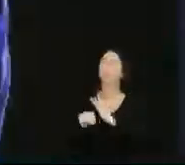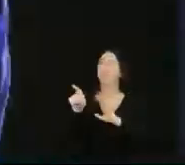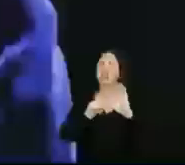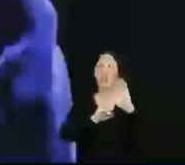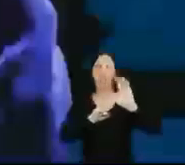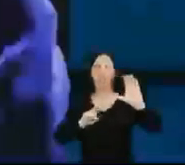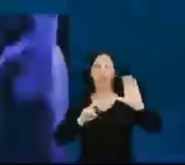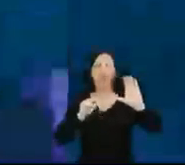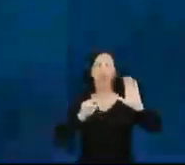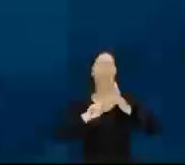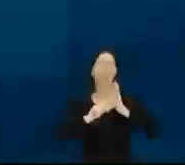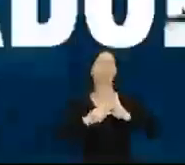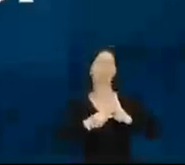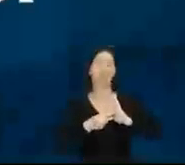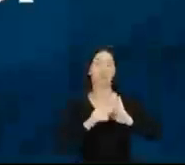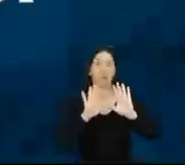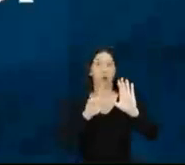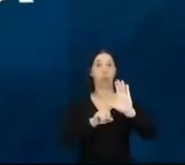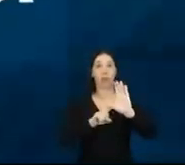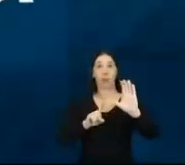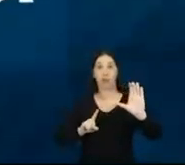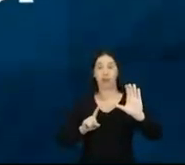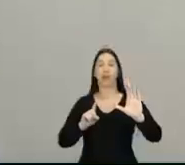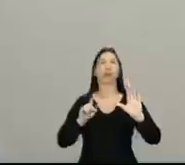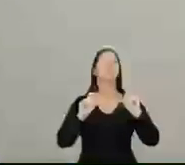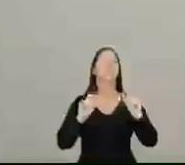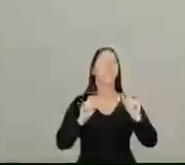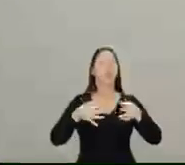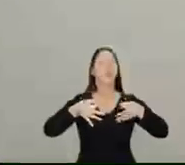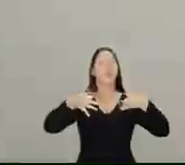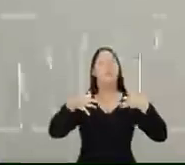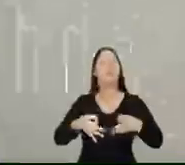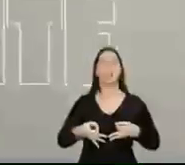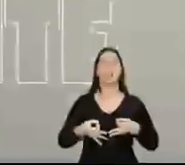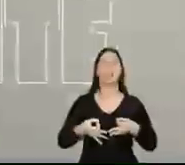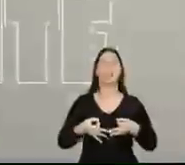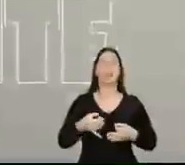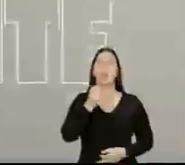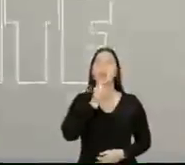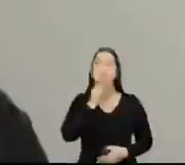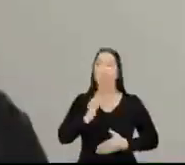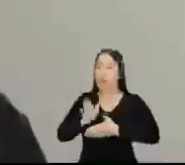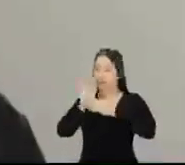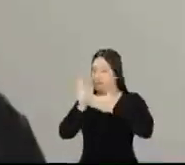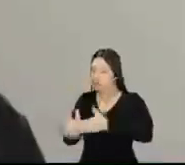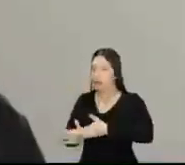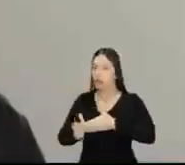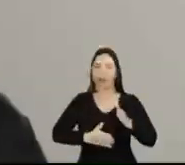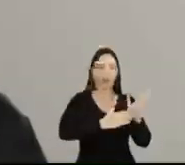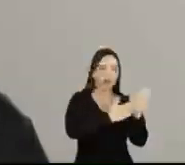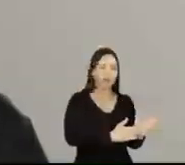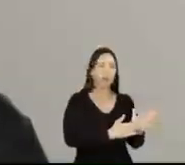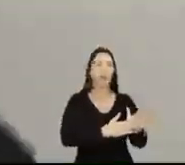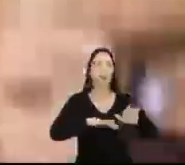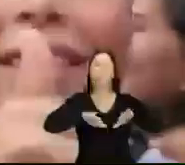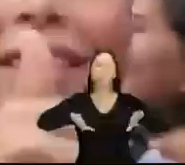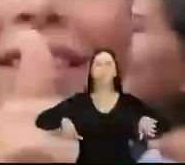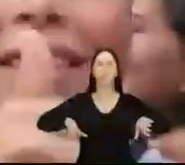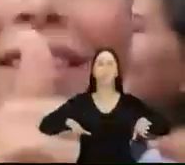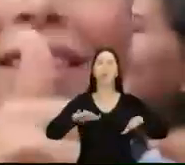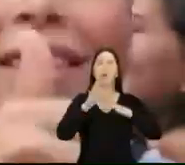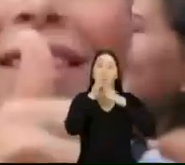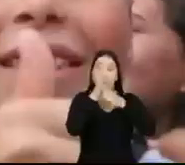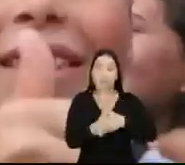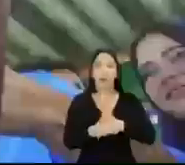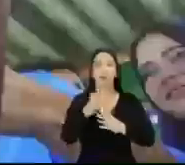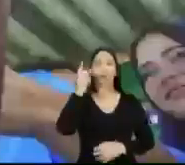Rodrigo, você fala que é independente. Ser independente é não ter lado? Ser independente é fazer o que é certo, sem seguir padrinho ou partido